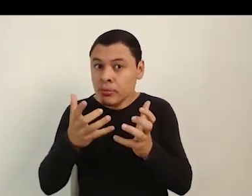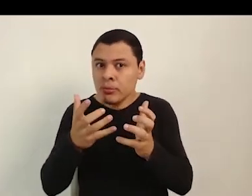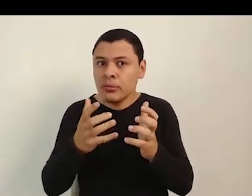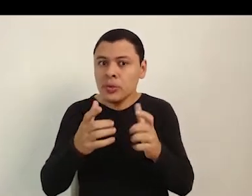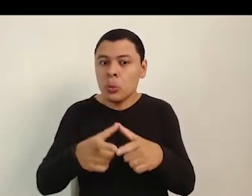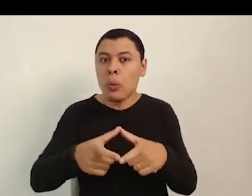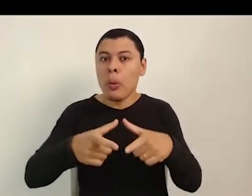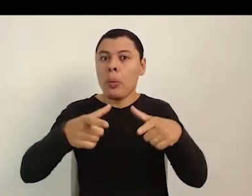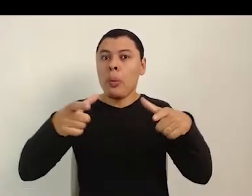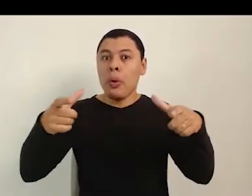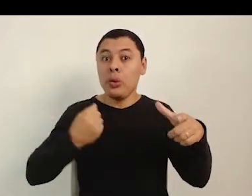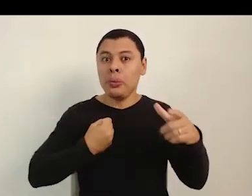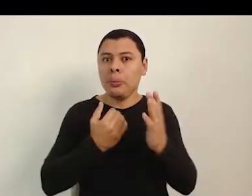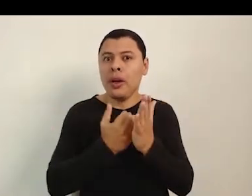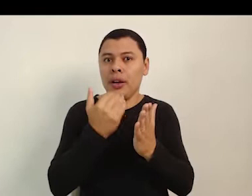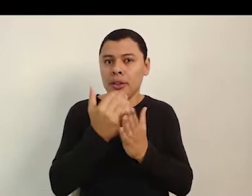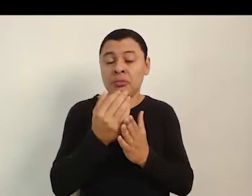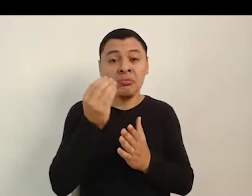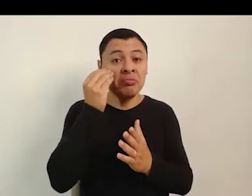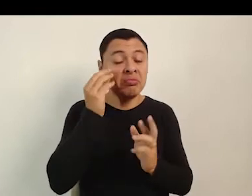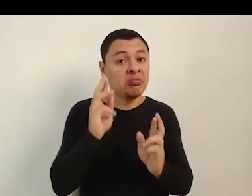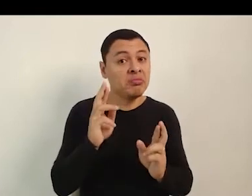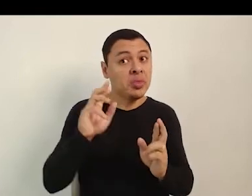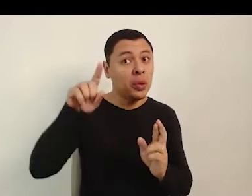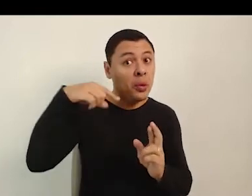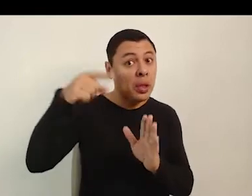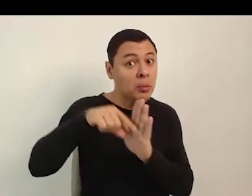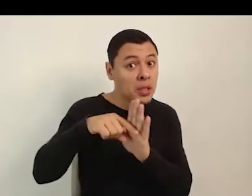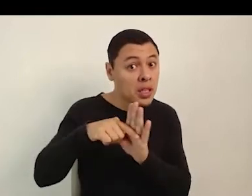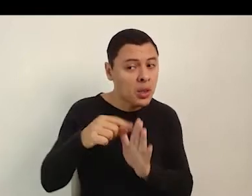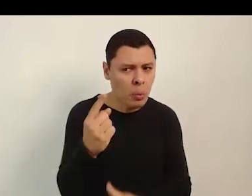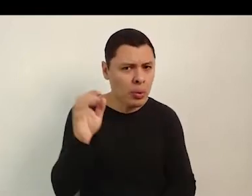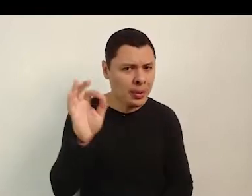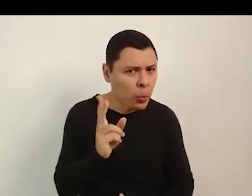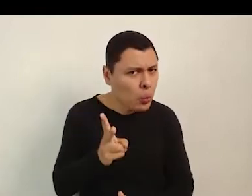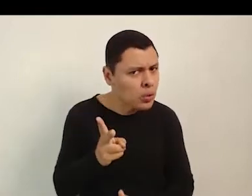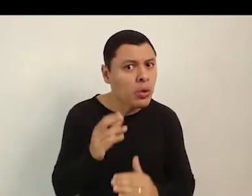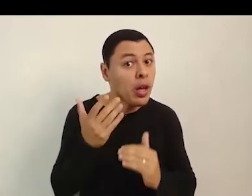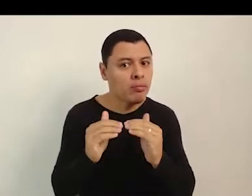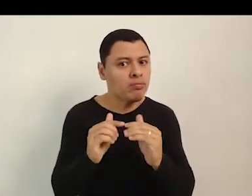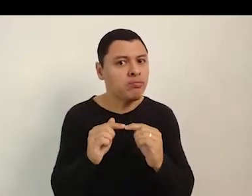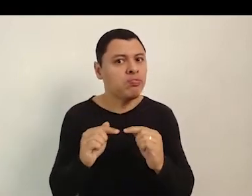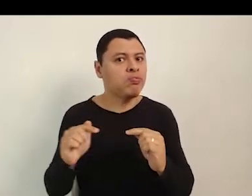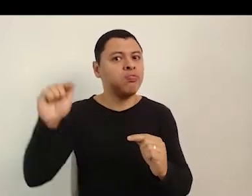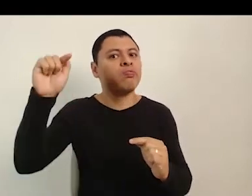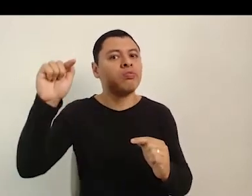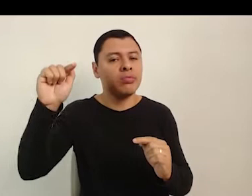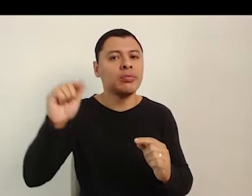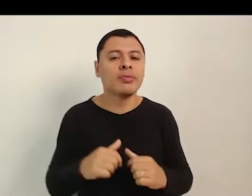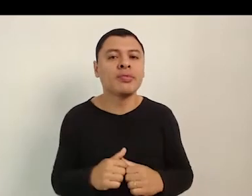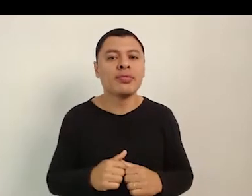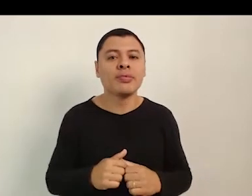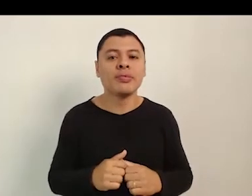número. E a gente espera que na próxima pesquisa esse número tenha melhorado. E um Né? detalhe muito curioso desse número, né, desse